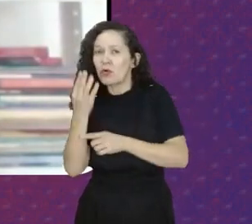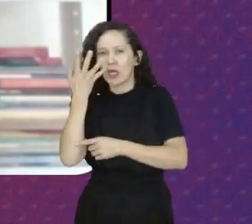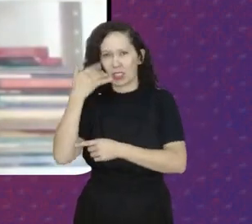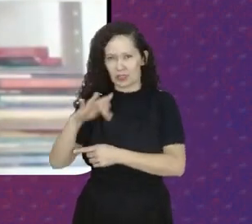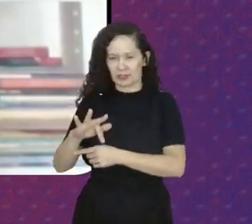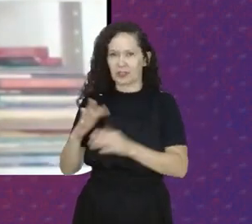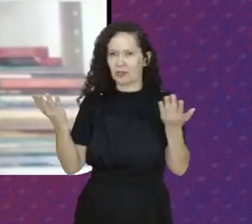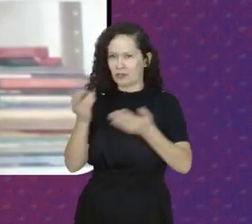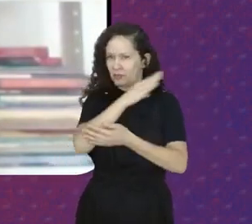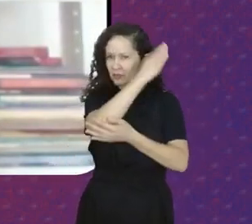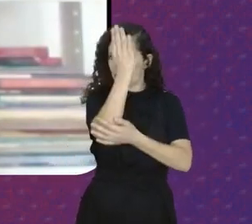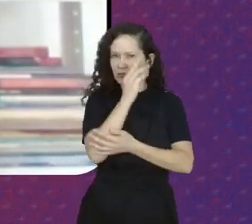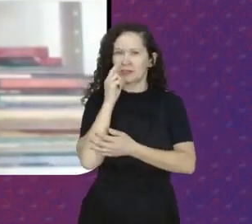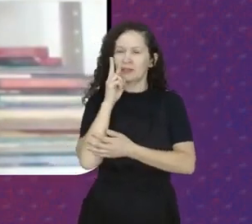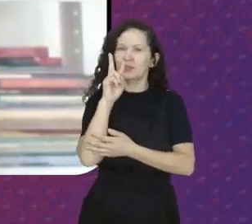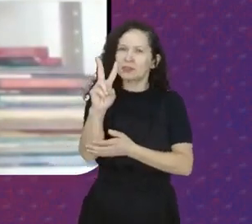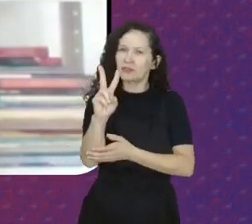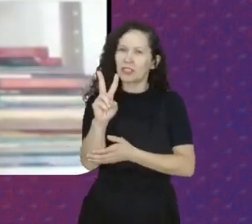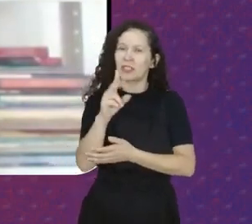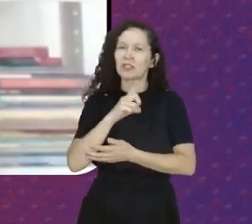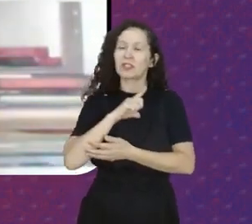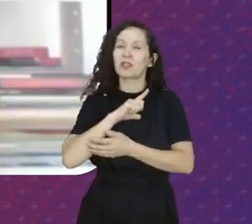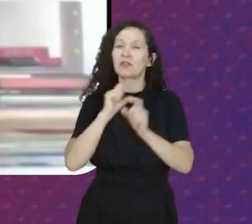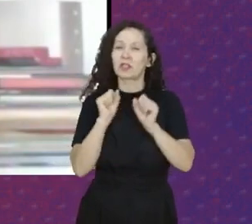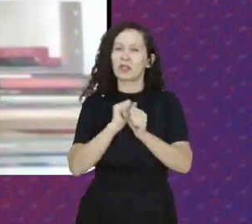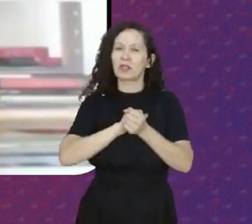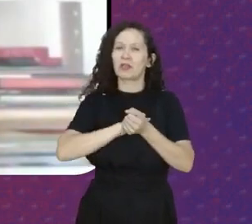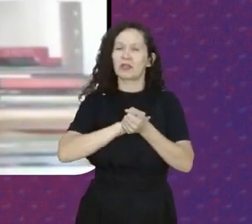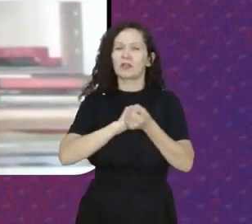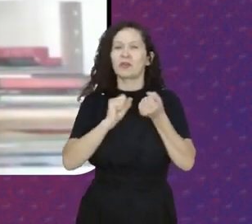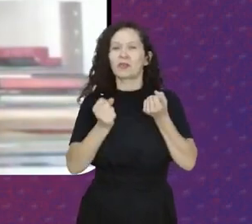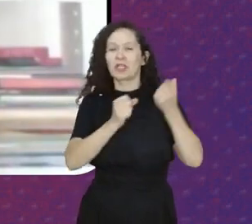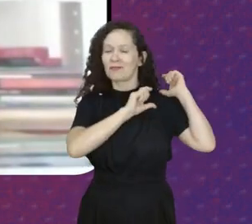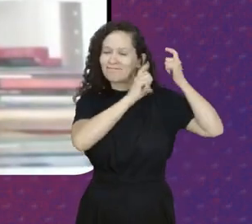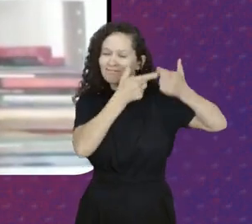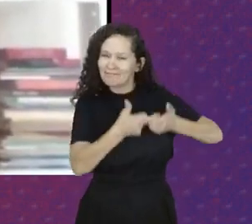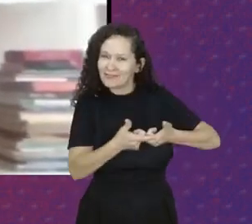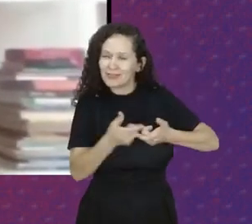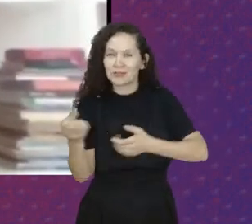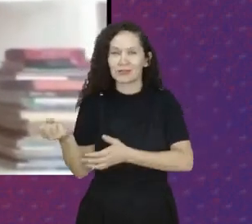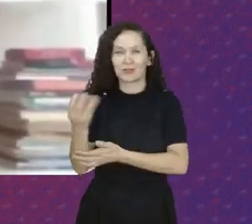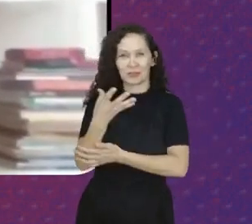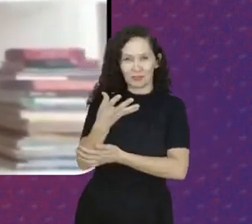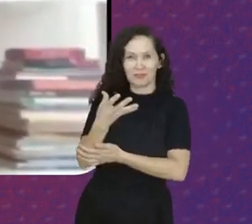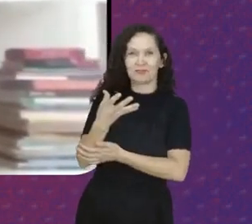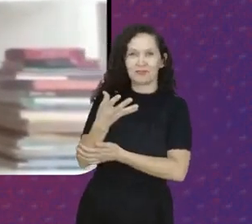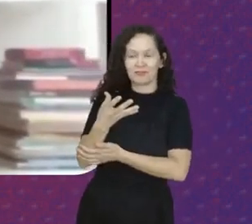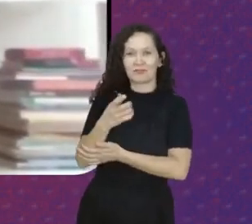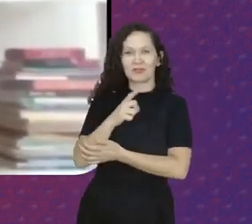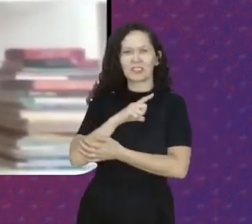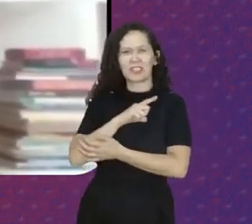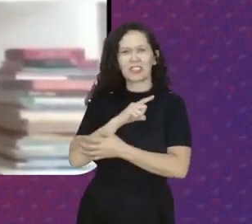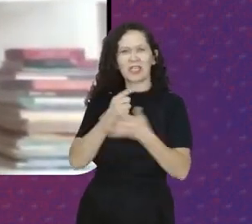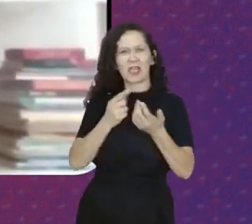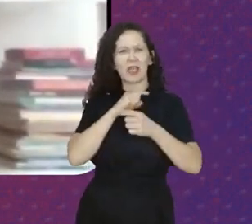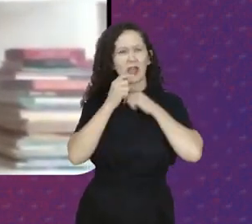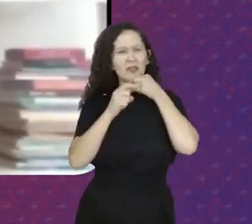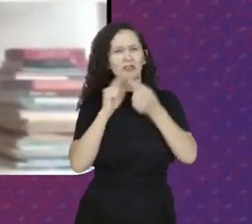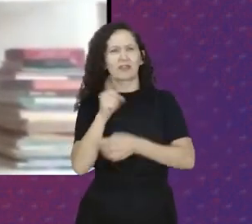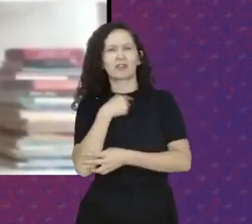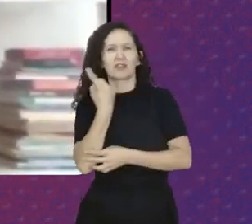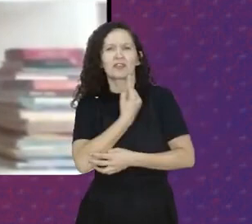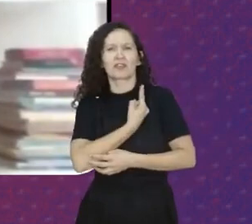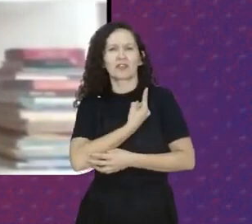vendo hoje no Brasil é uma onda enorme de neoconservadorismo que coloca em xeque, né,